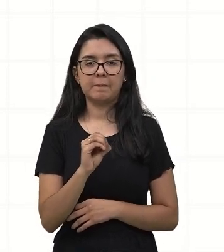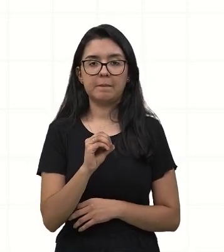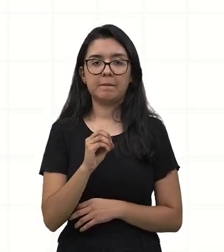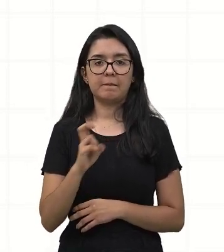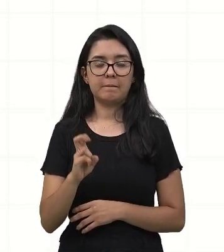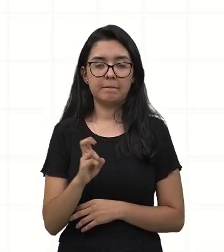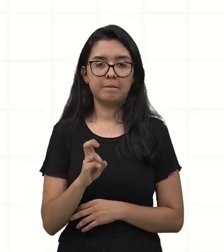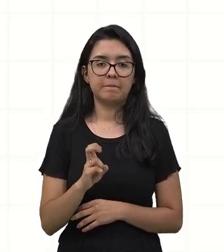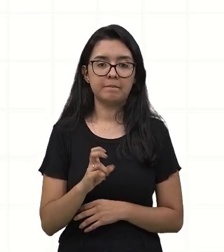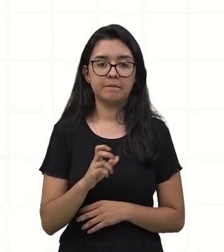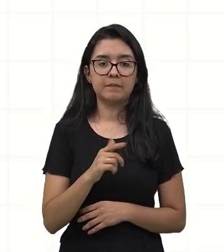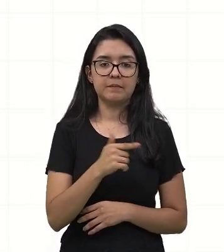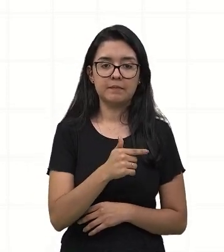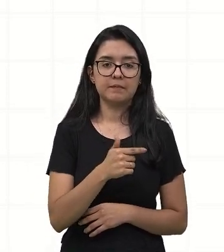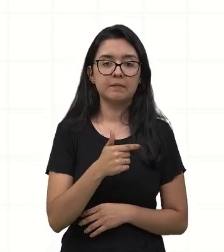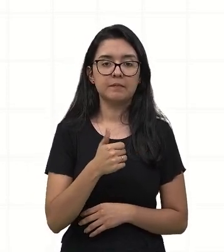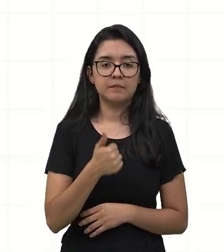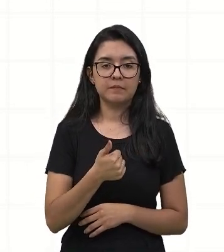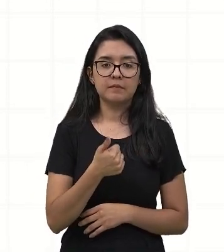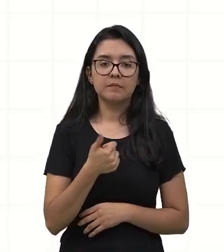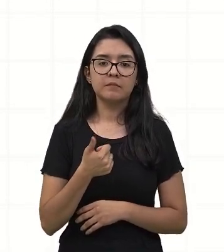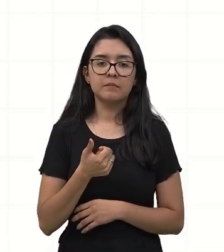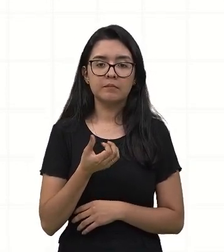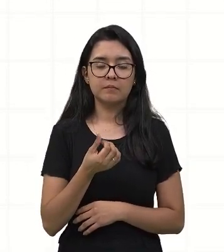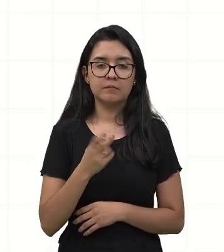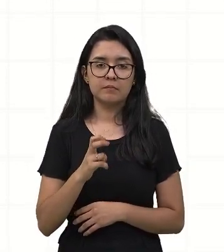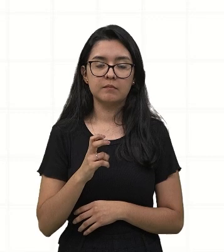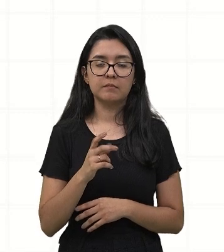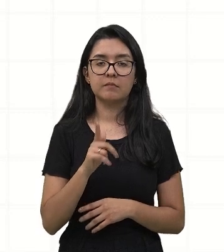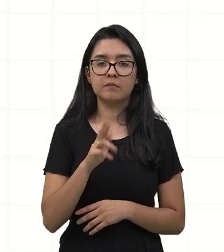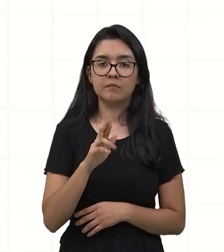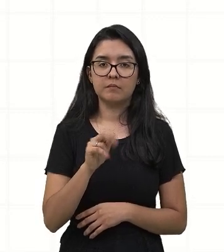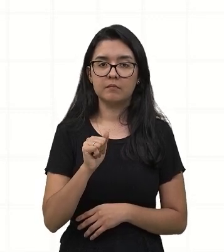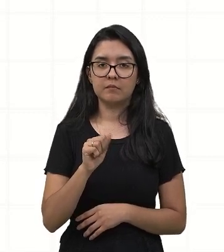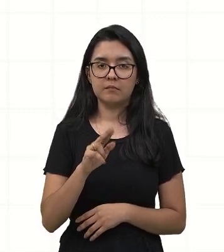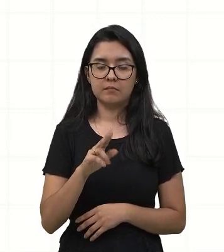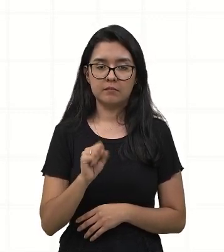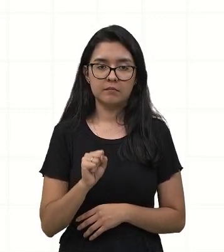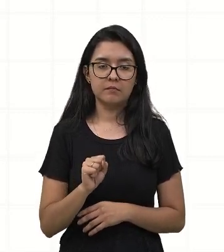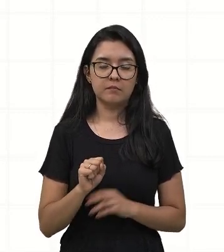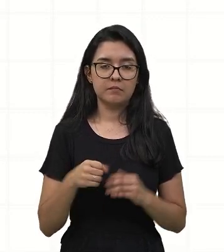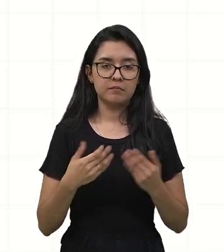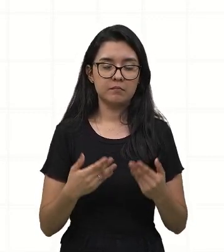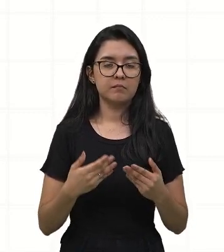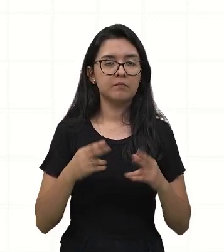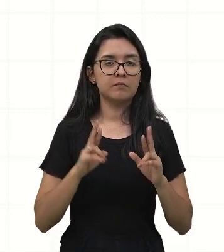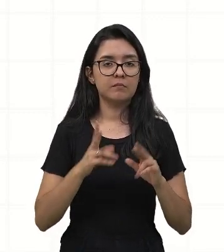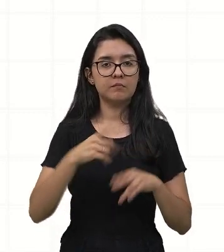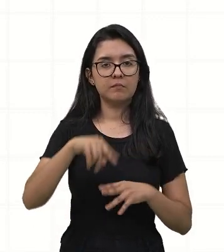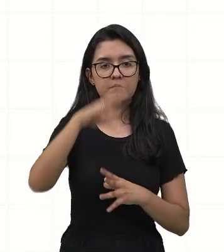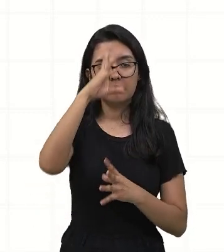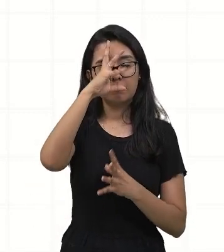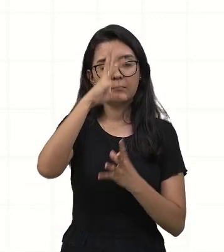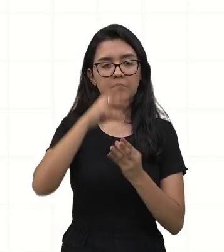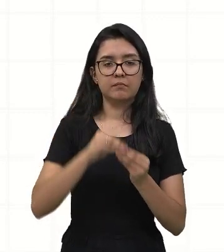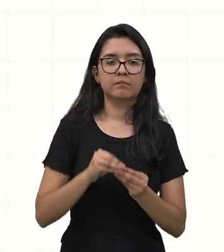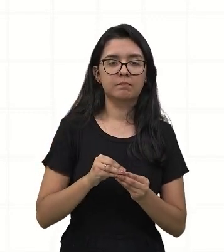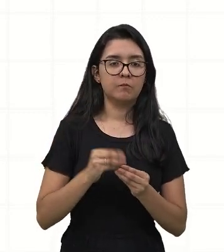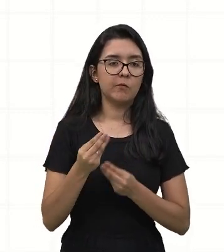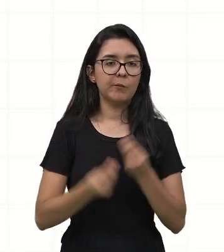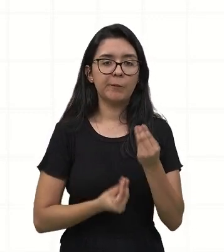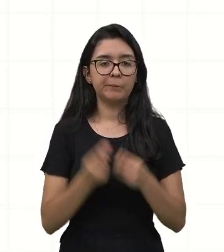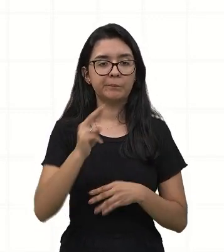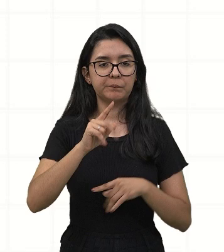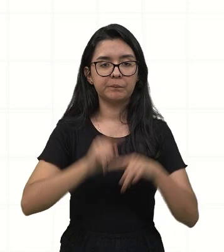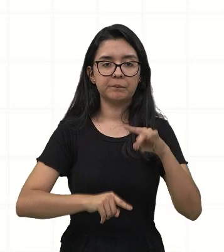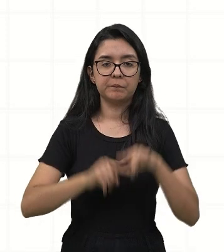165 graus. Beleza? Espero que você esteja entendendo aí como é que a gente usa o transferidor, tá bom? Vou só relembrar aqui rapidinho. A primeira coisa que